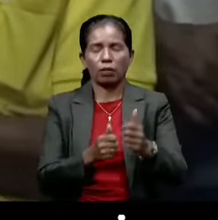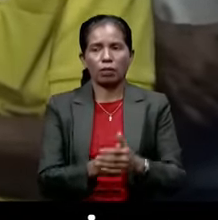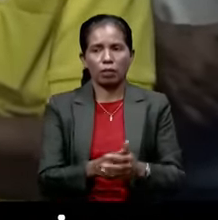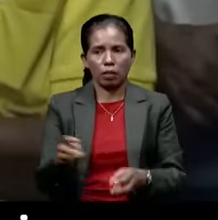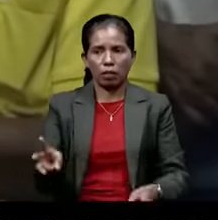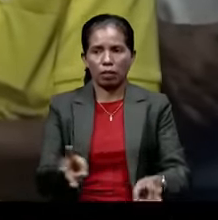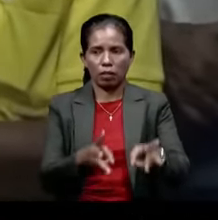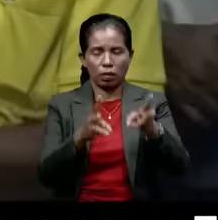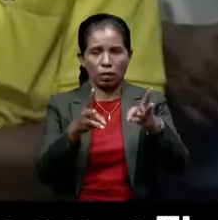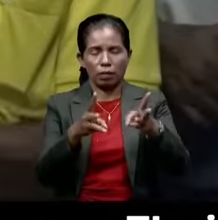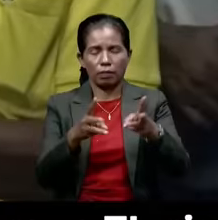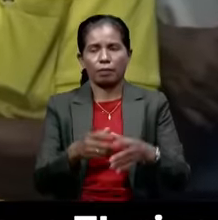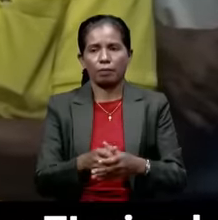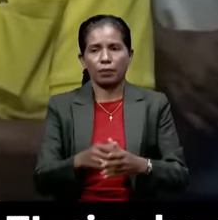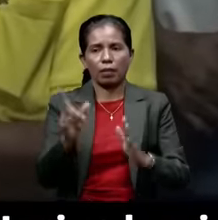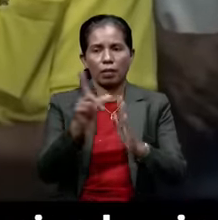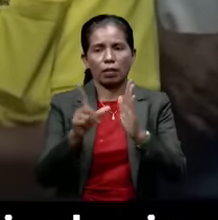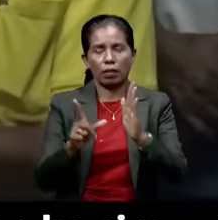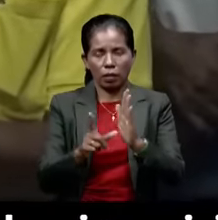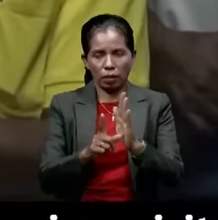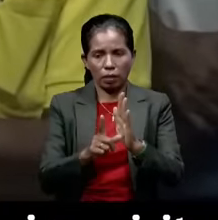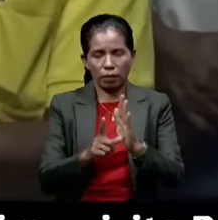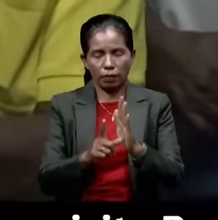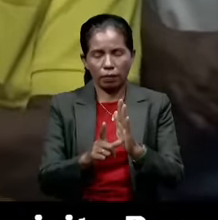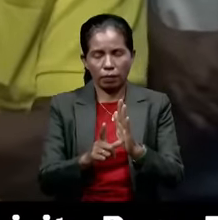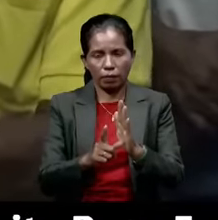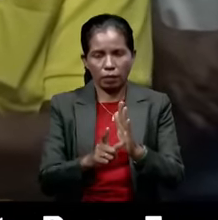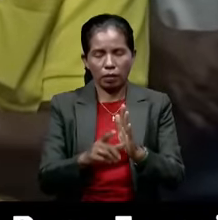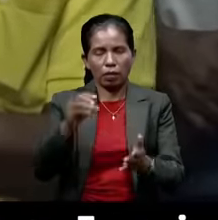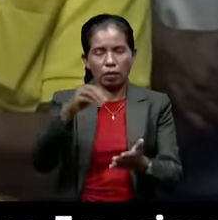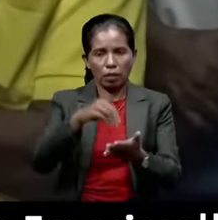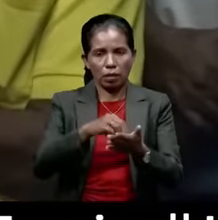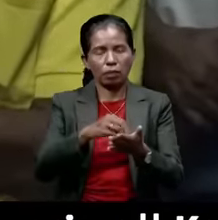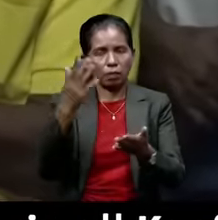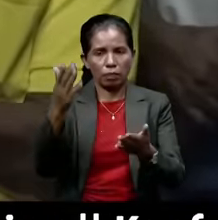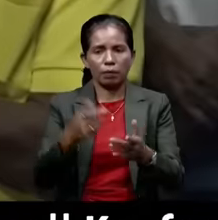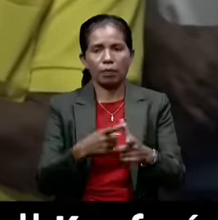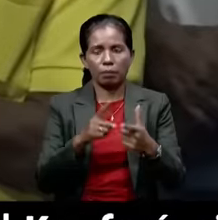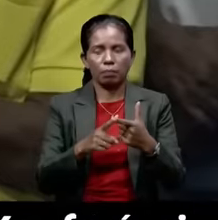dalam, legal, lei não é em vigor.